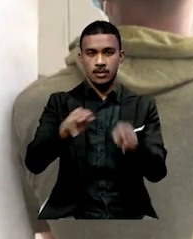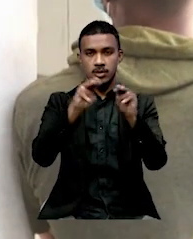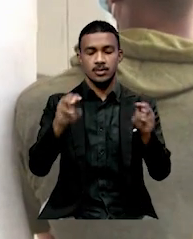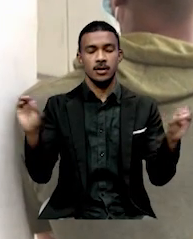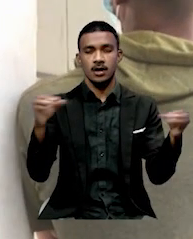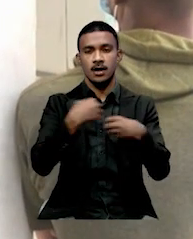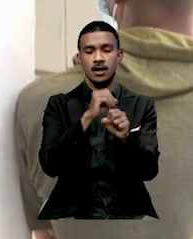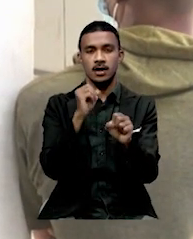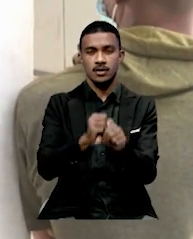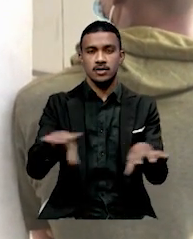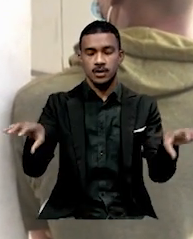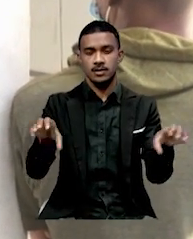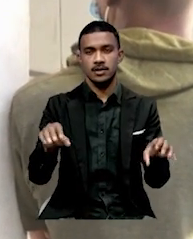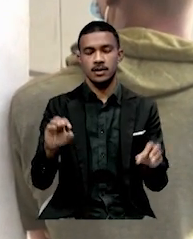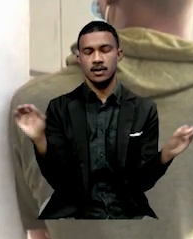kenar lai